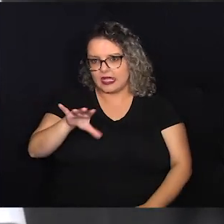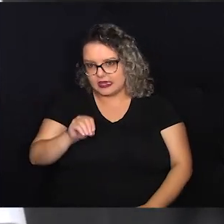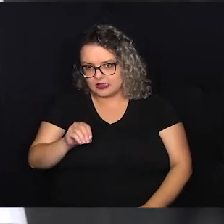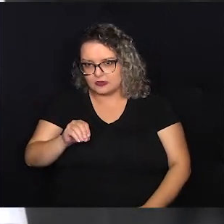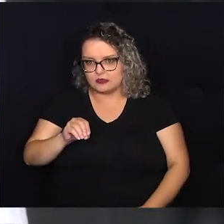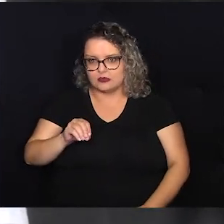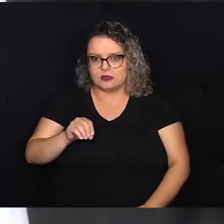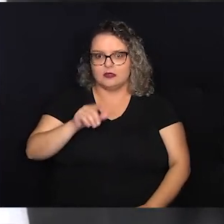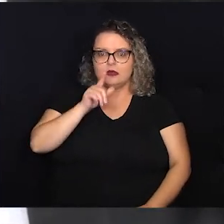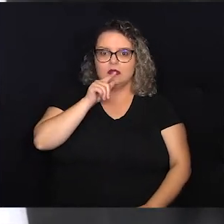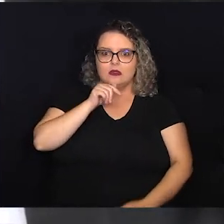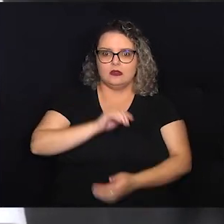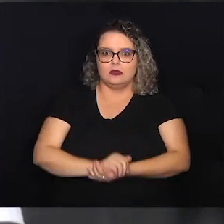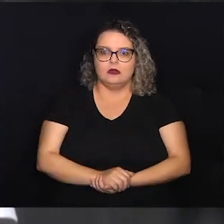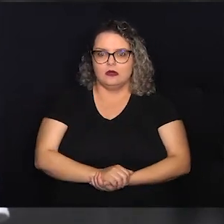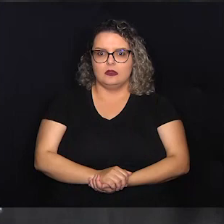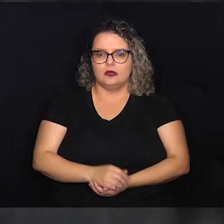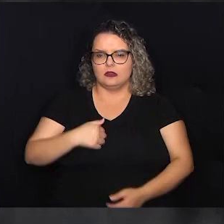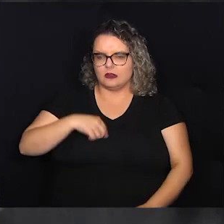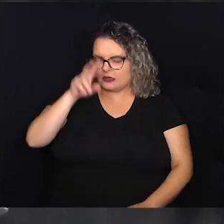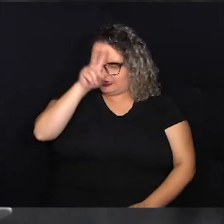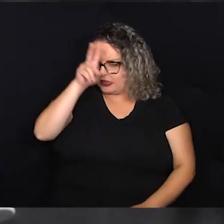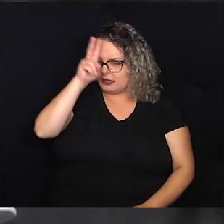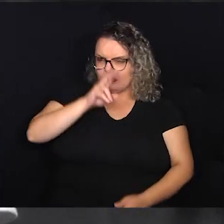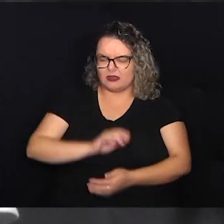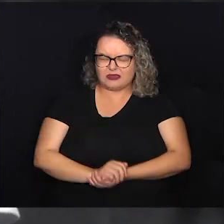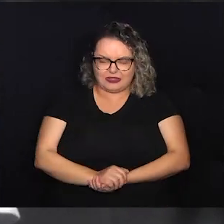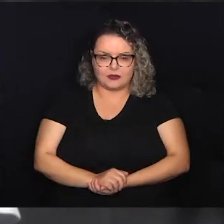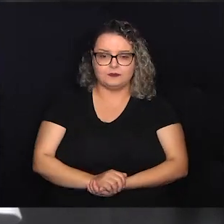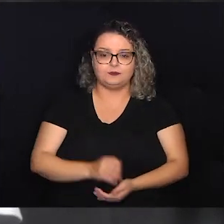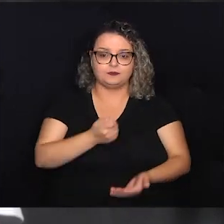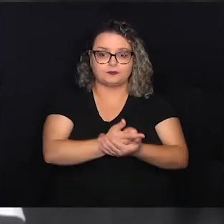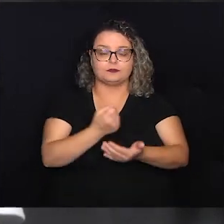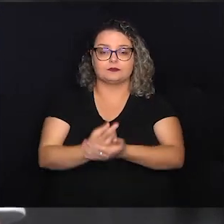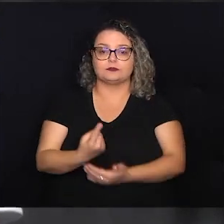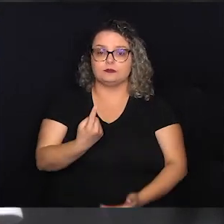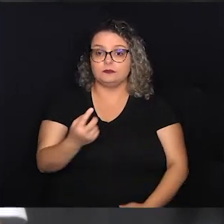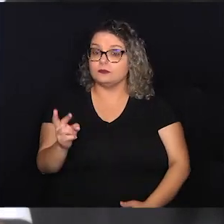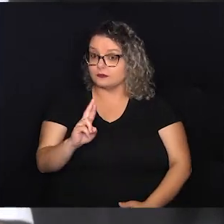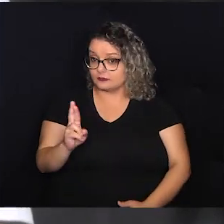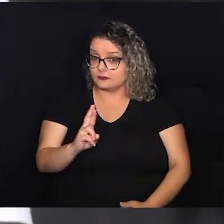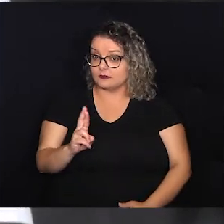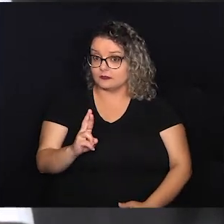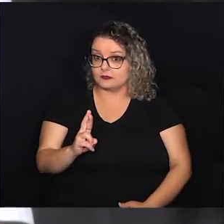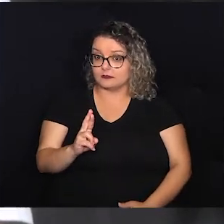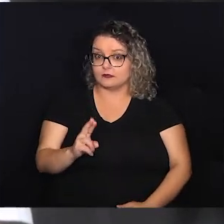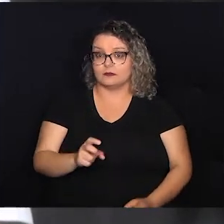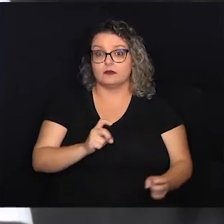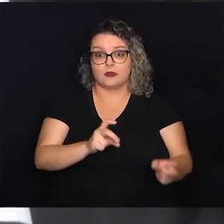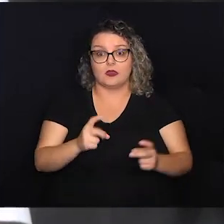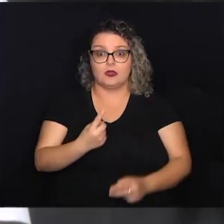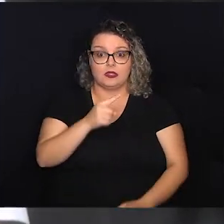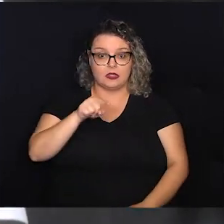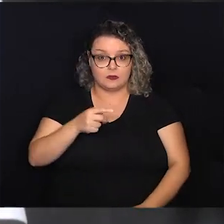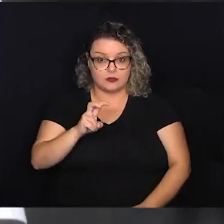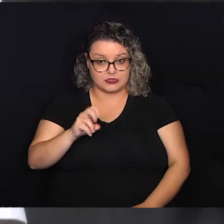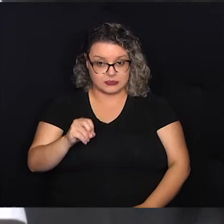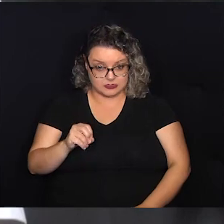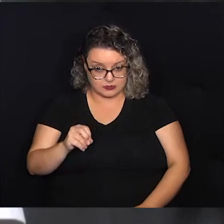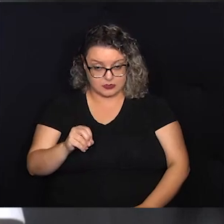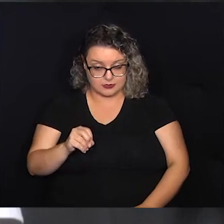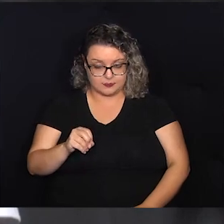água. 10 galões de água. Os galões, para que você tenha uma noção, eu me lembro muito bem, paguei em cada